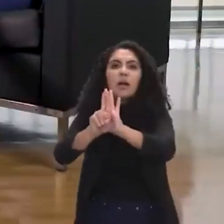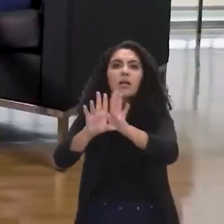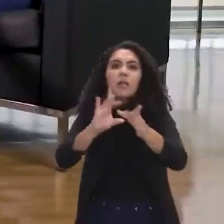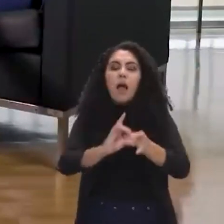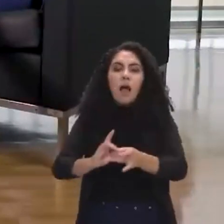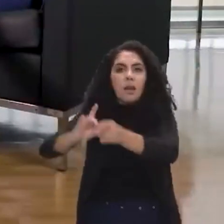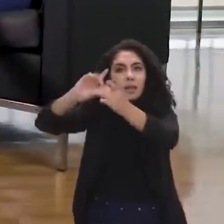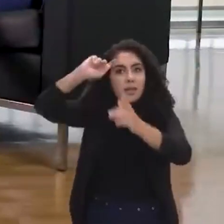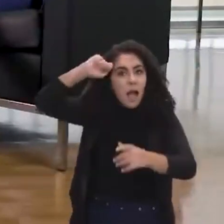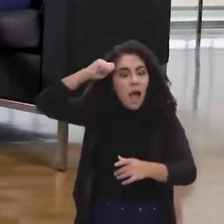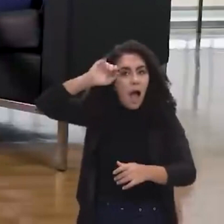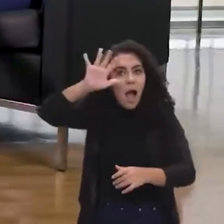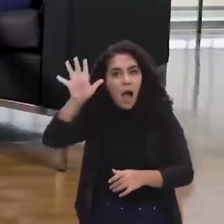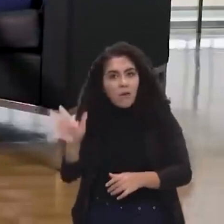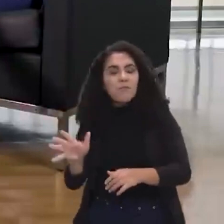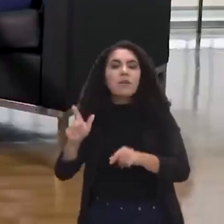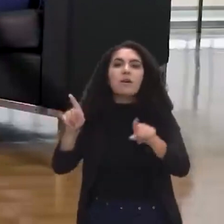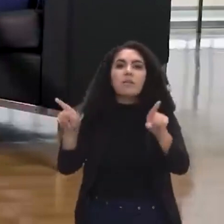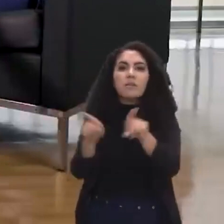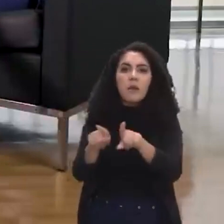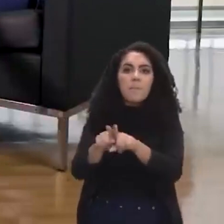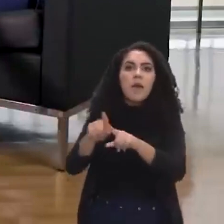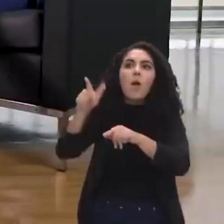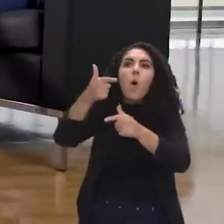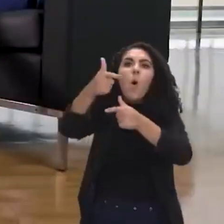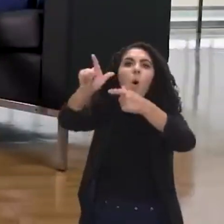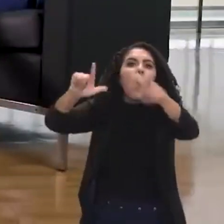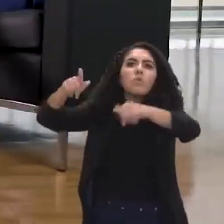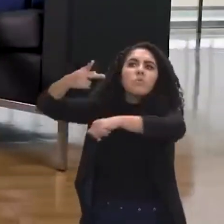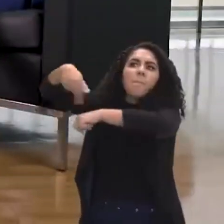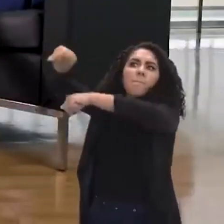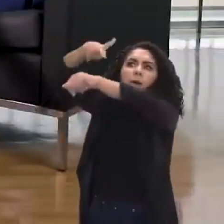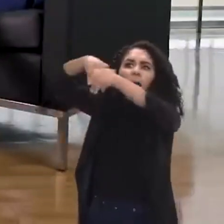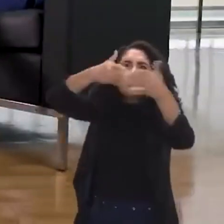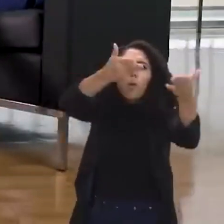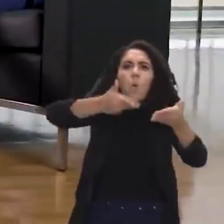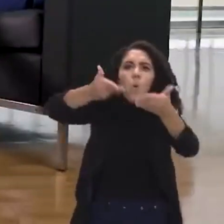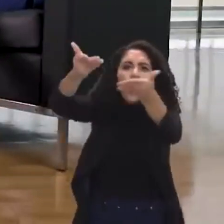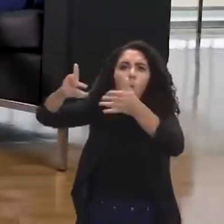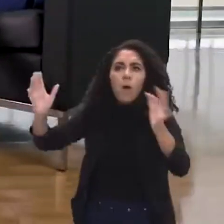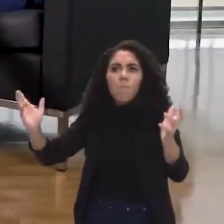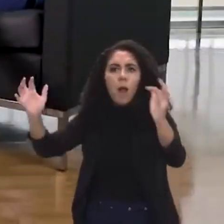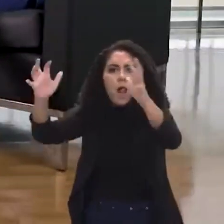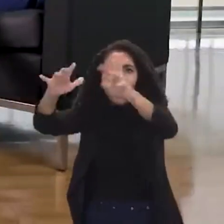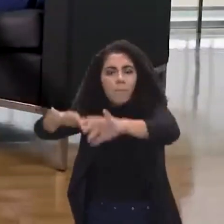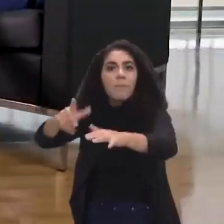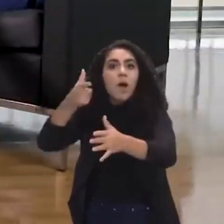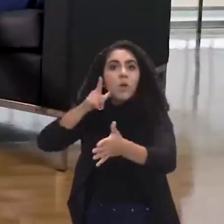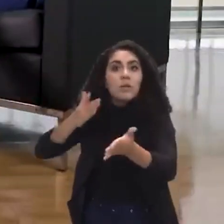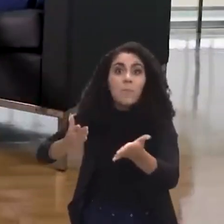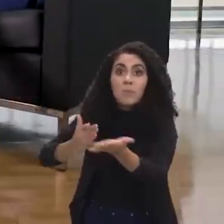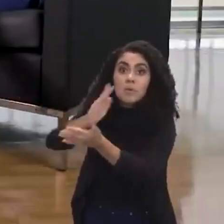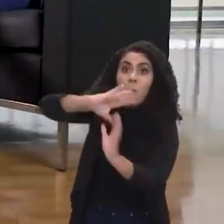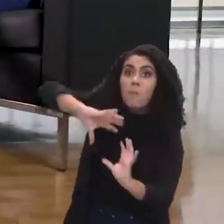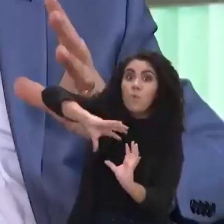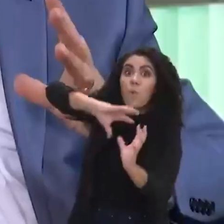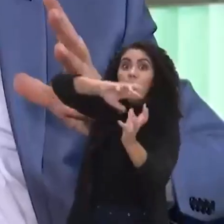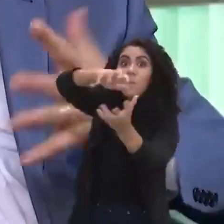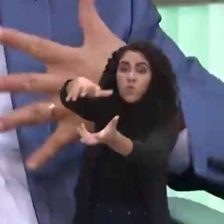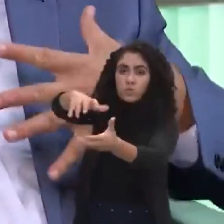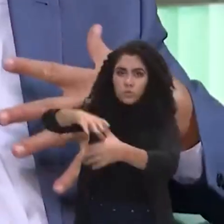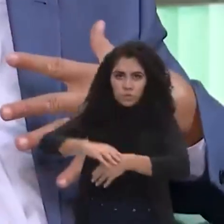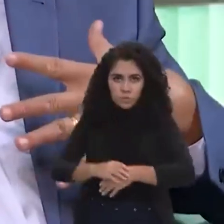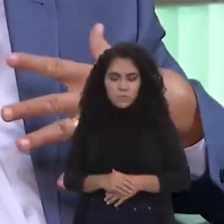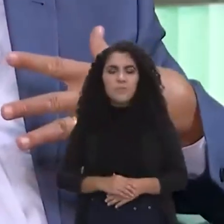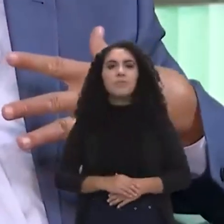Aliança africana ali países convidados e ali a aprovação para o mundo